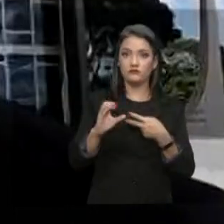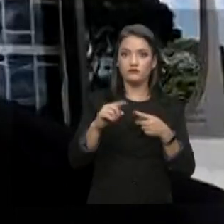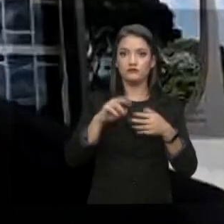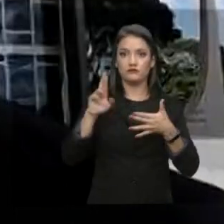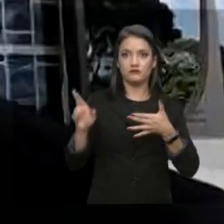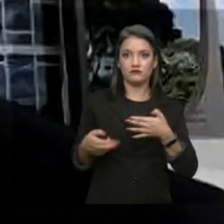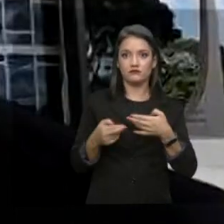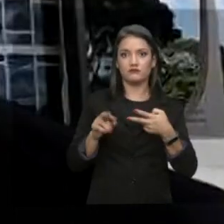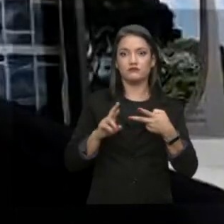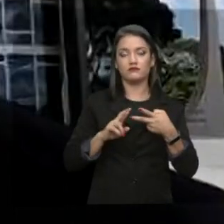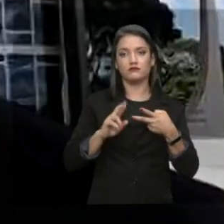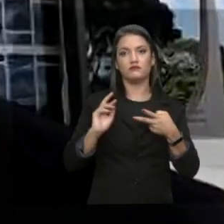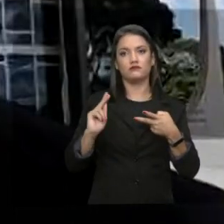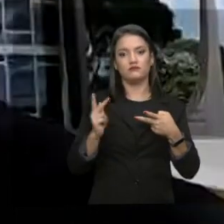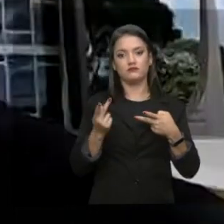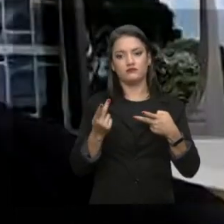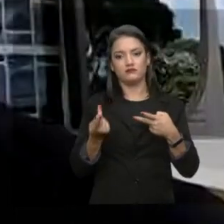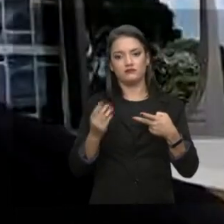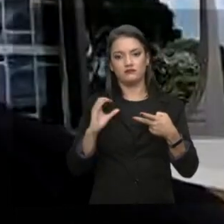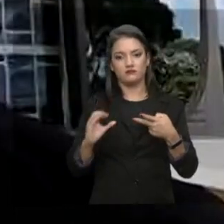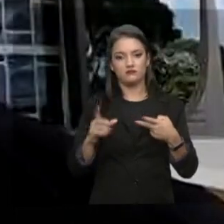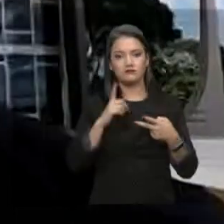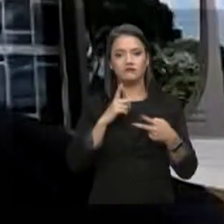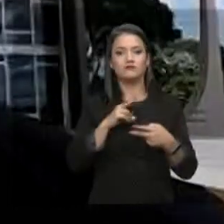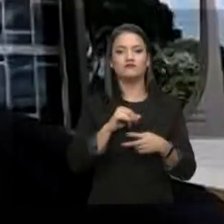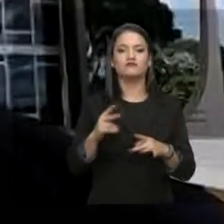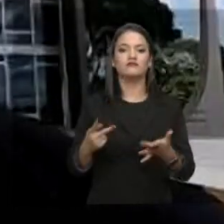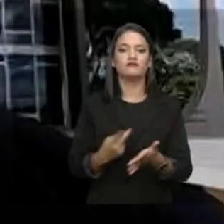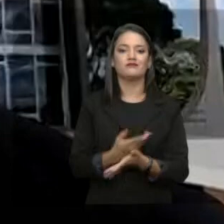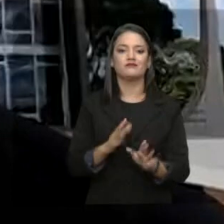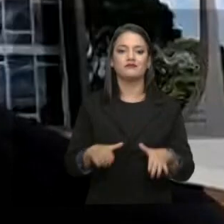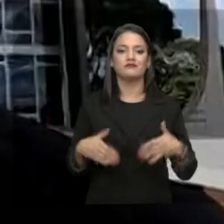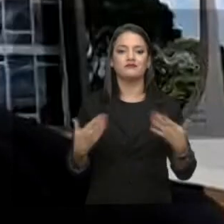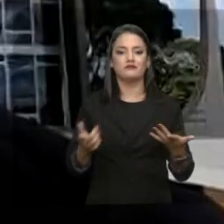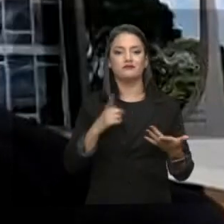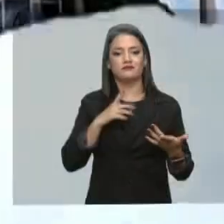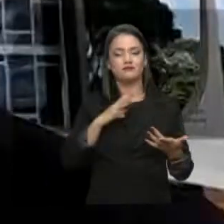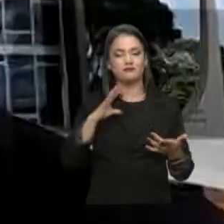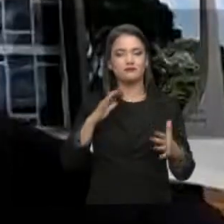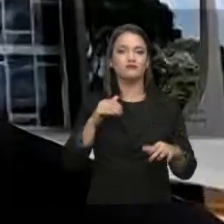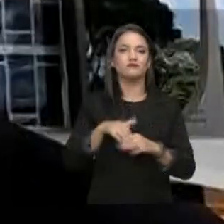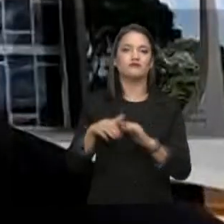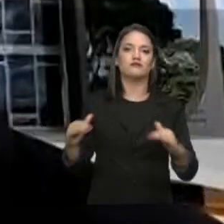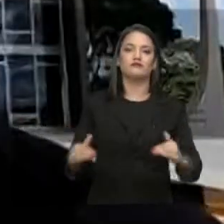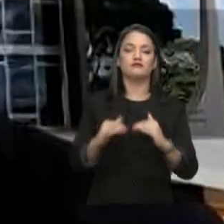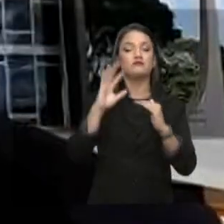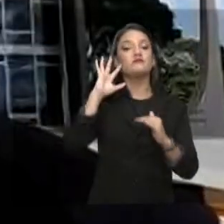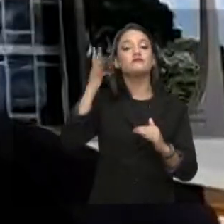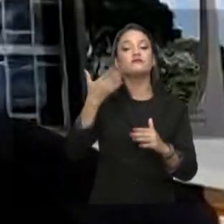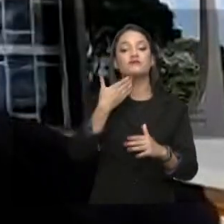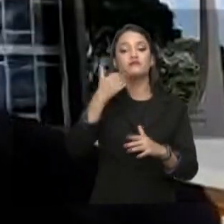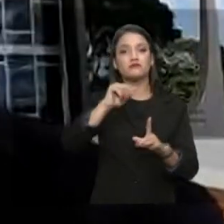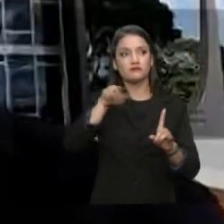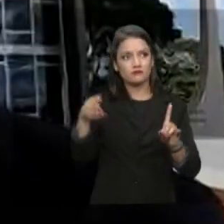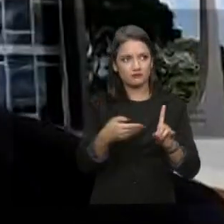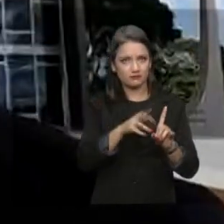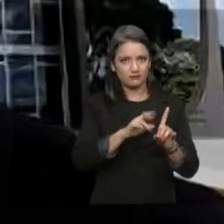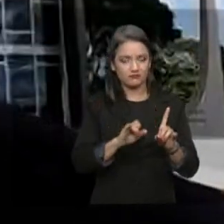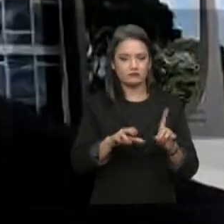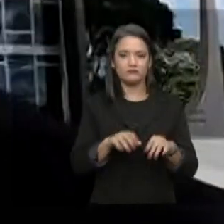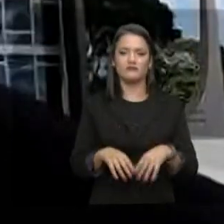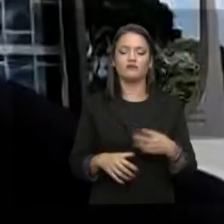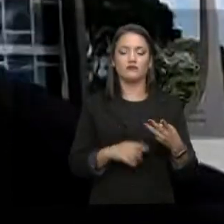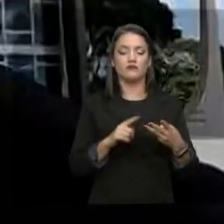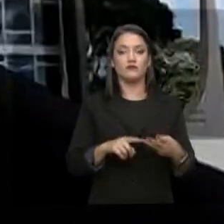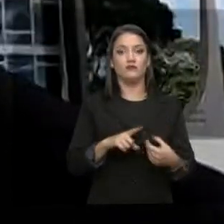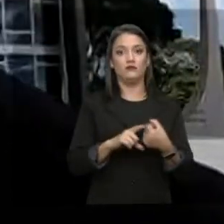de habeas corpus, proclamar-se-á na hipótese de empate a decisão mais favorável ao paciente. Artigo 150. O presidente da turma terá